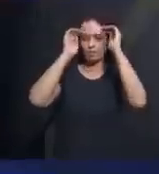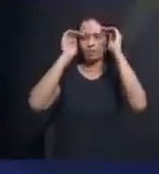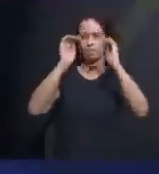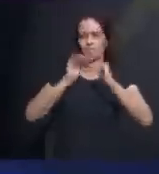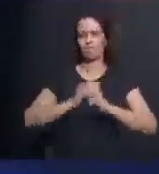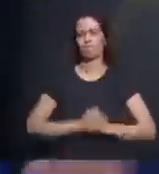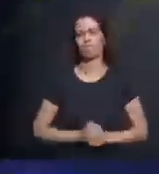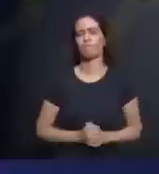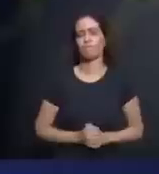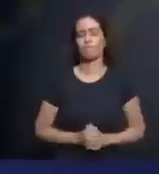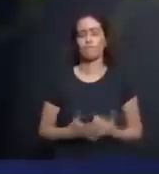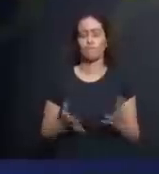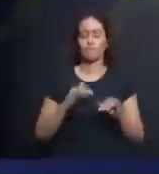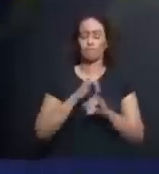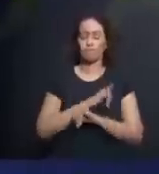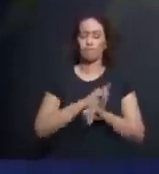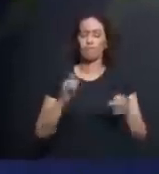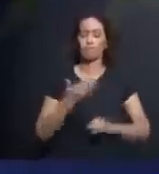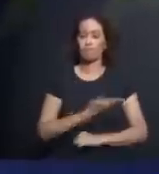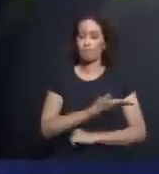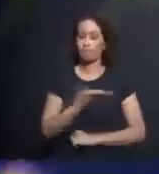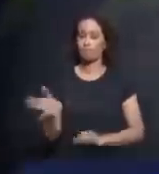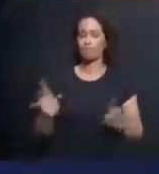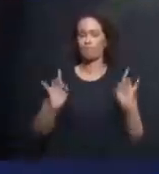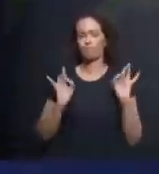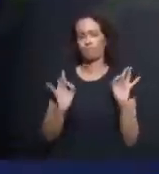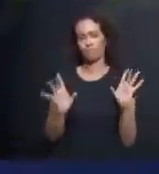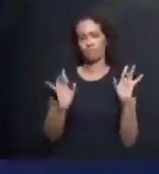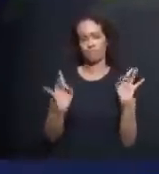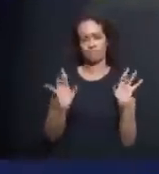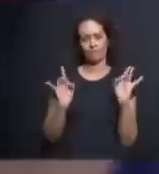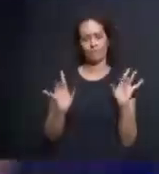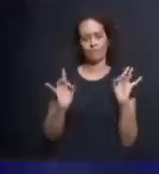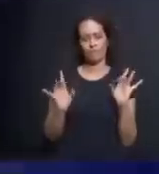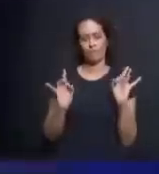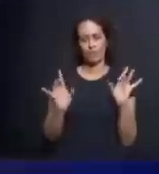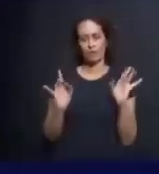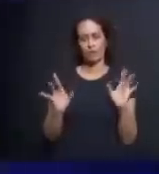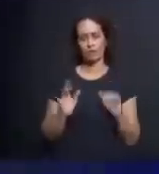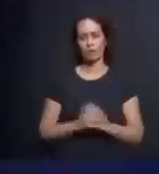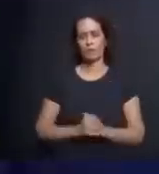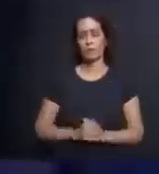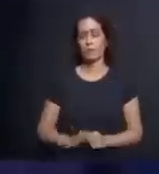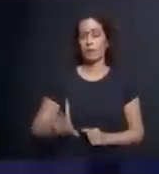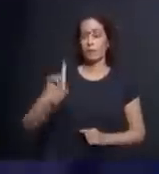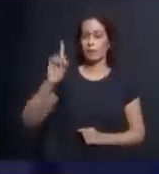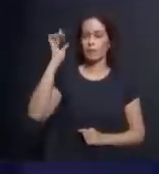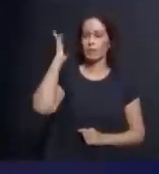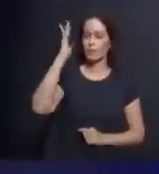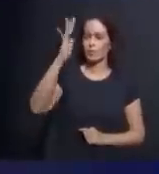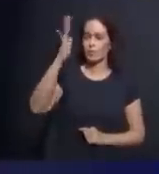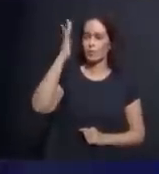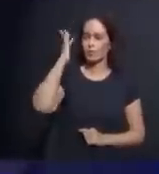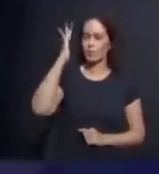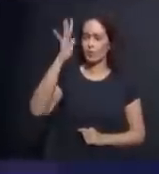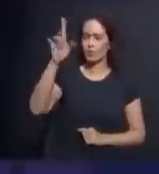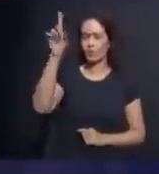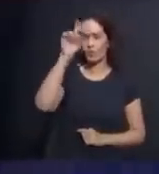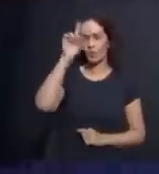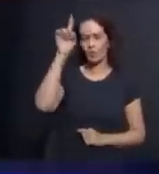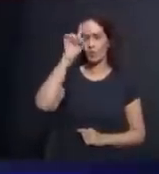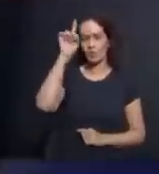dizer para você, você é especial para Deus. Eu quero dizer para você, Deus sonha com você todos os dias.